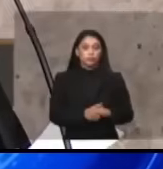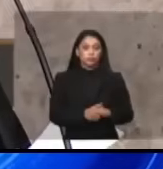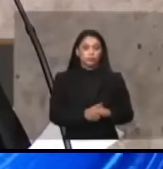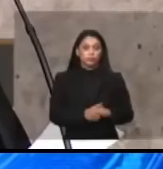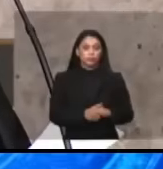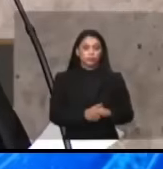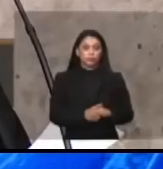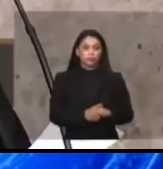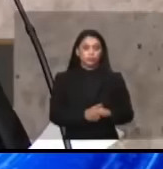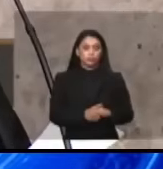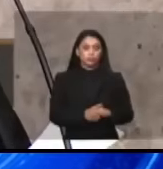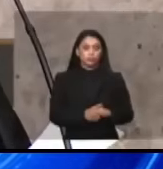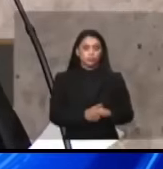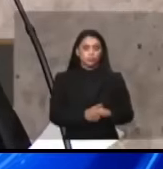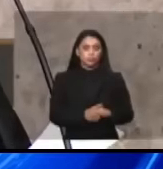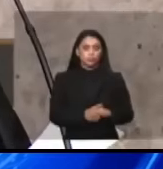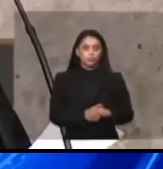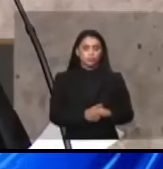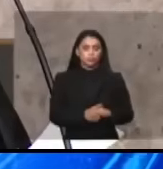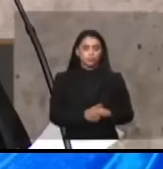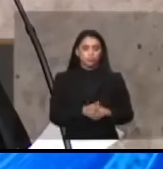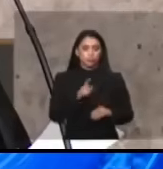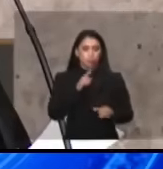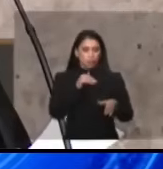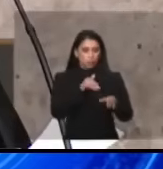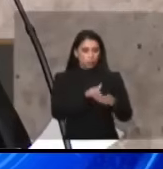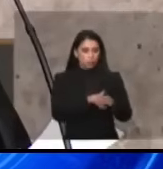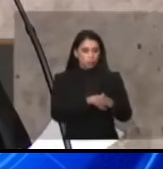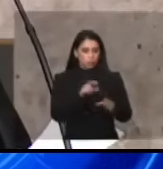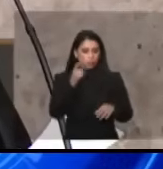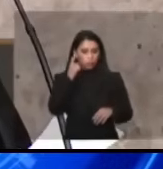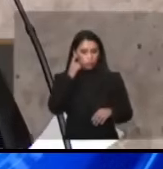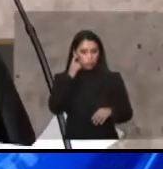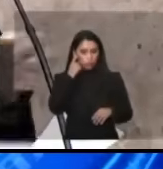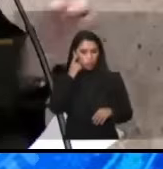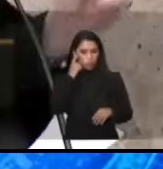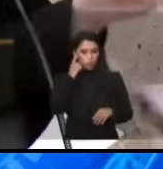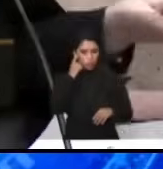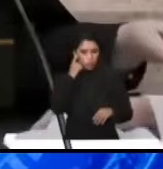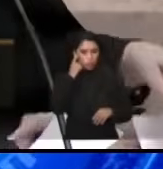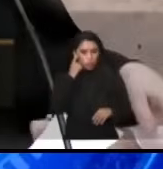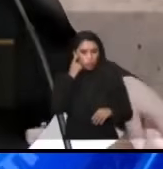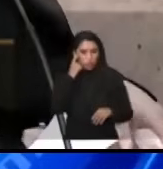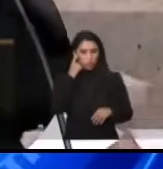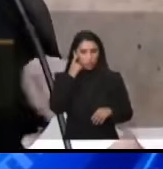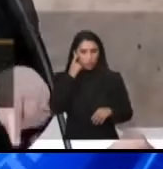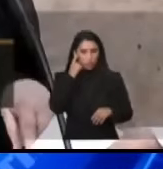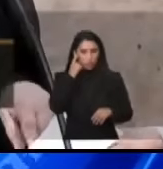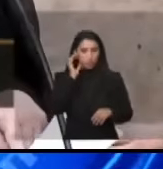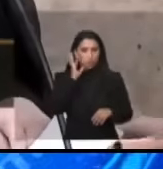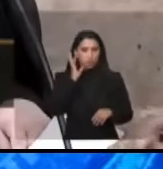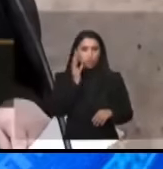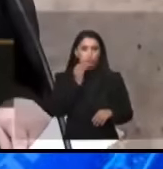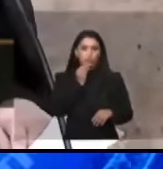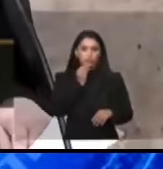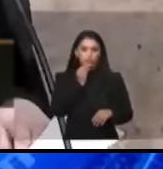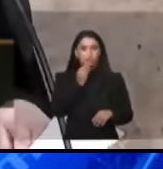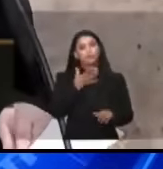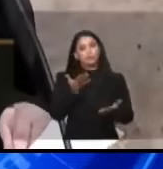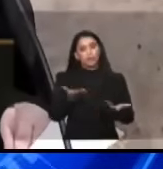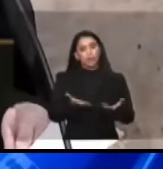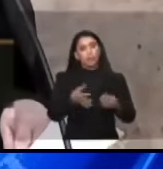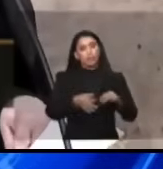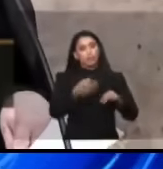seguindo a ordem, né, que foram proferidos. Nunes Marques, aqui eu tenho o ministro Dias Toffoli, Luiz